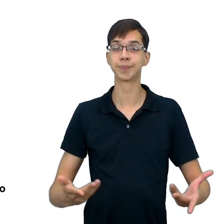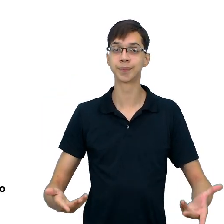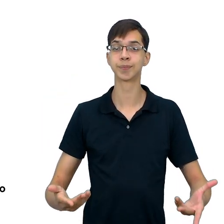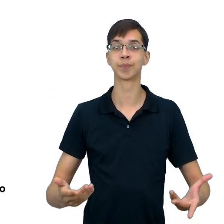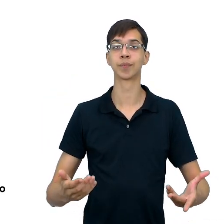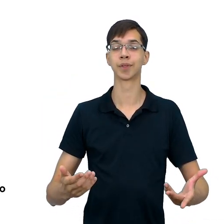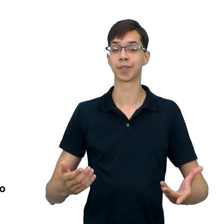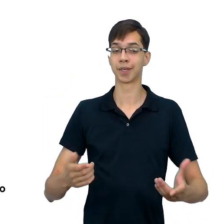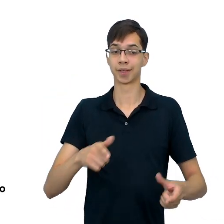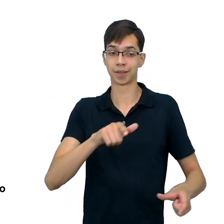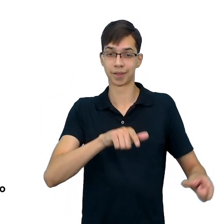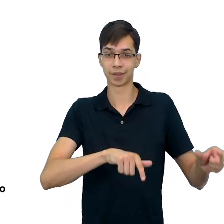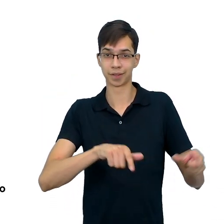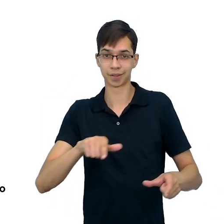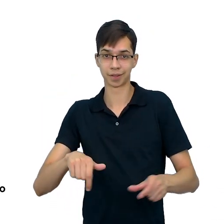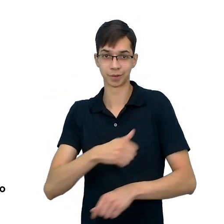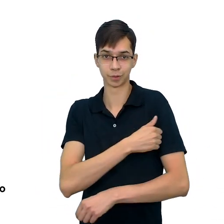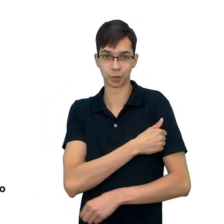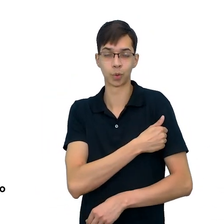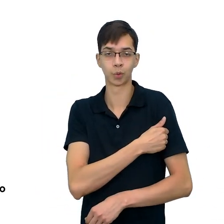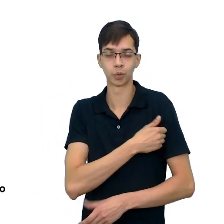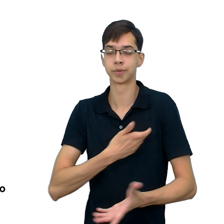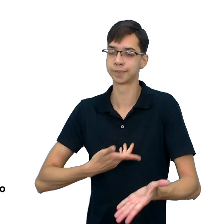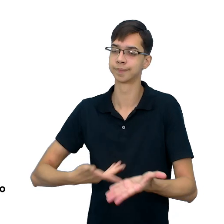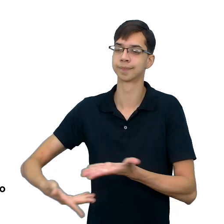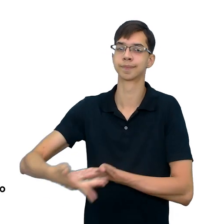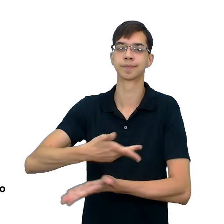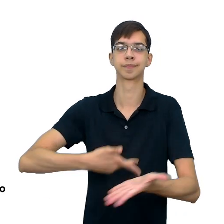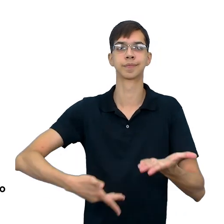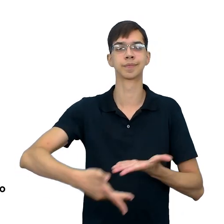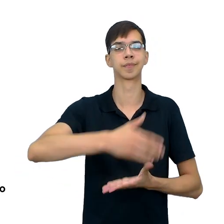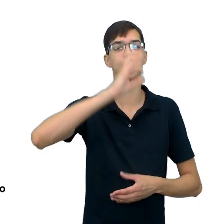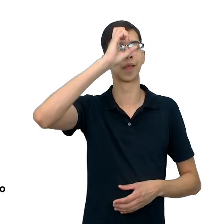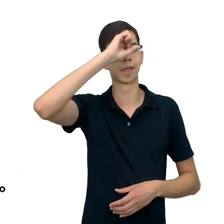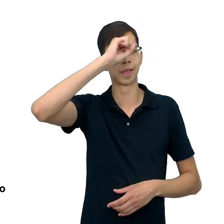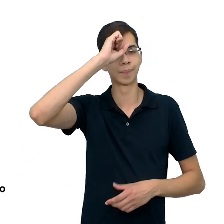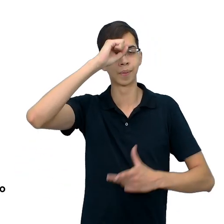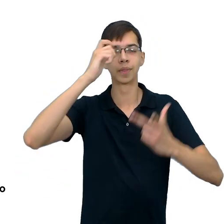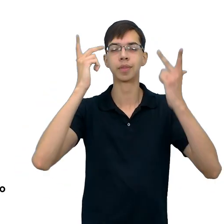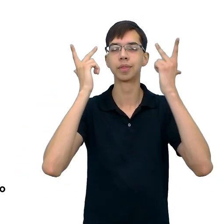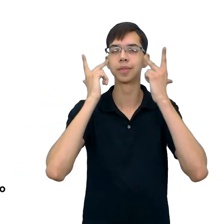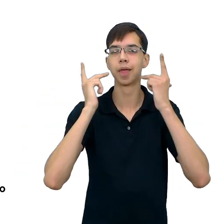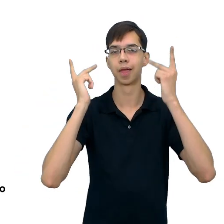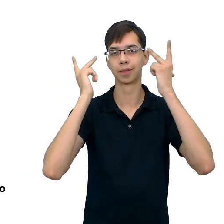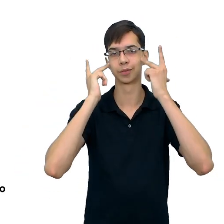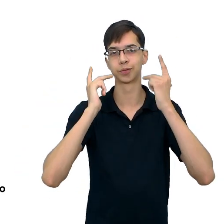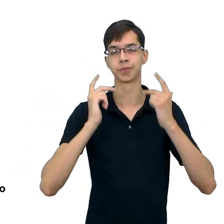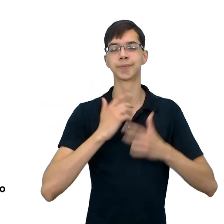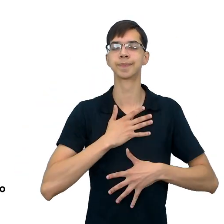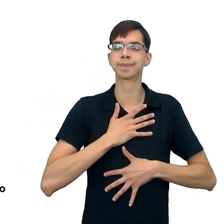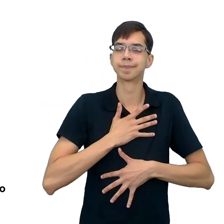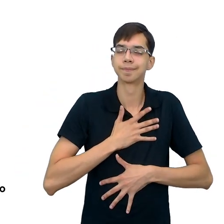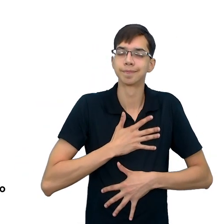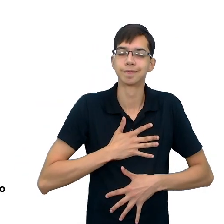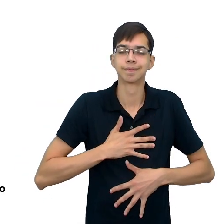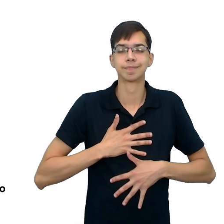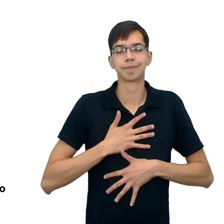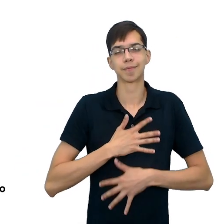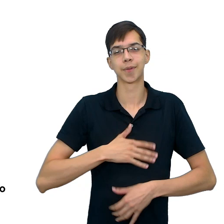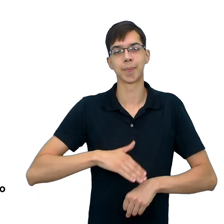essa aprendizagem, além, né, de se tornar de uma forma mais natural, ela pode ser mais prazerosa.